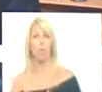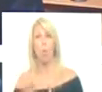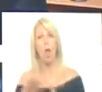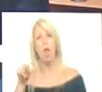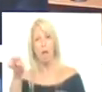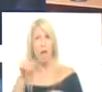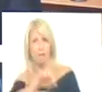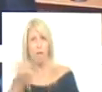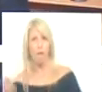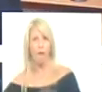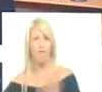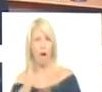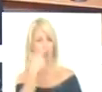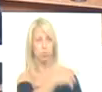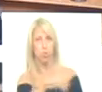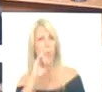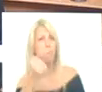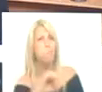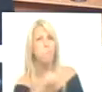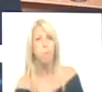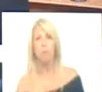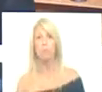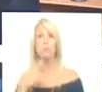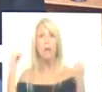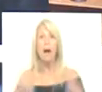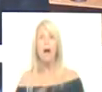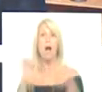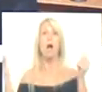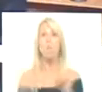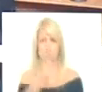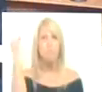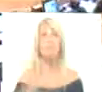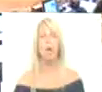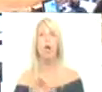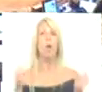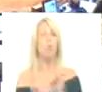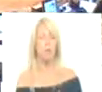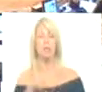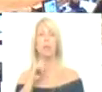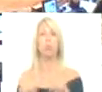experimentalismo. Existe uma mudança de política para salvar o país e para consolidar